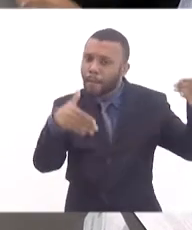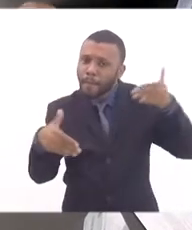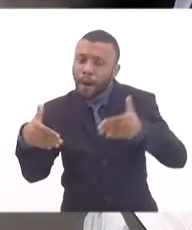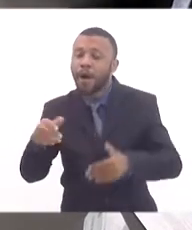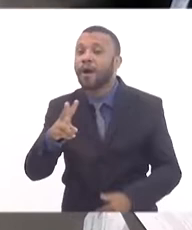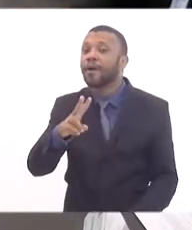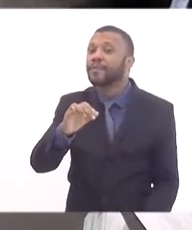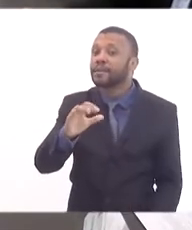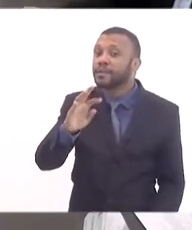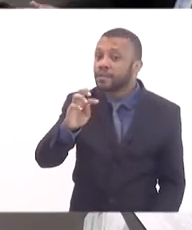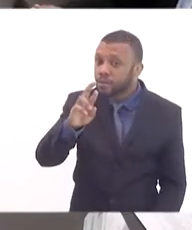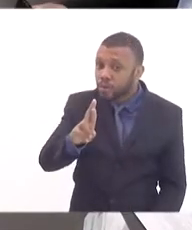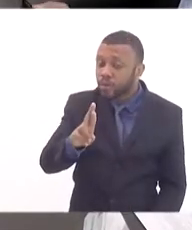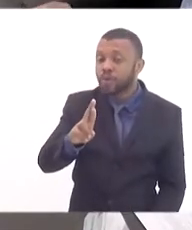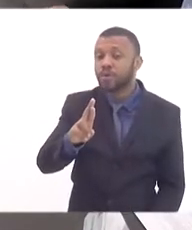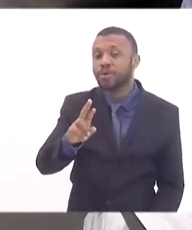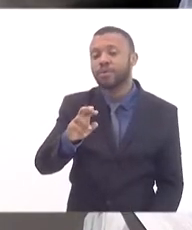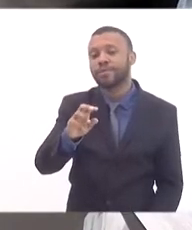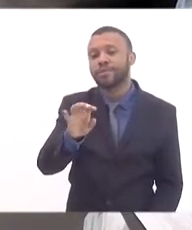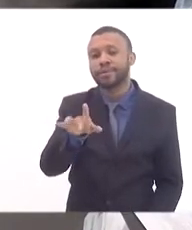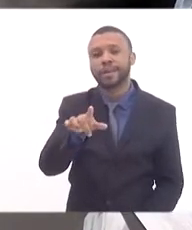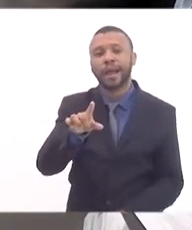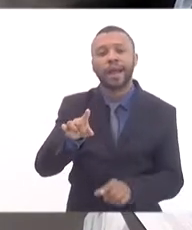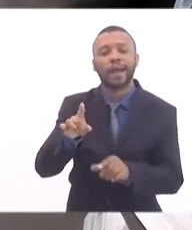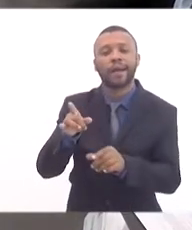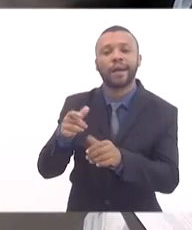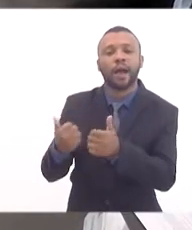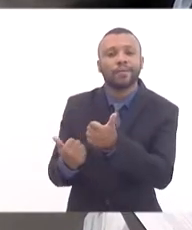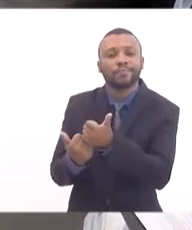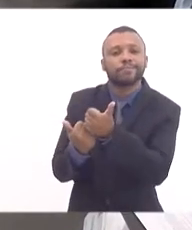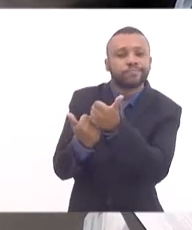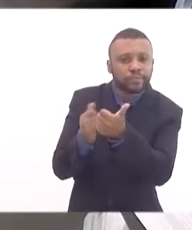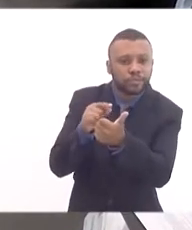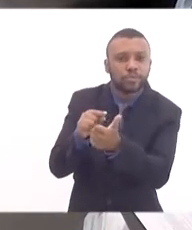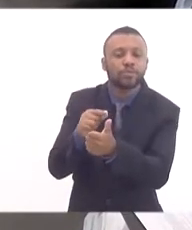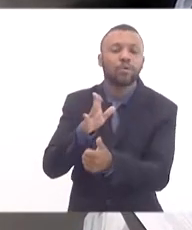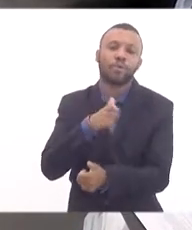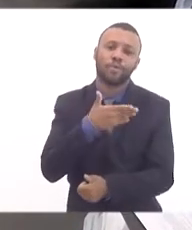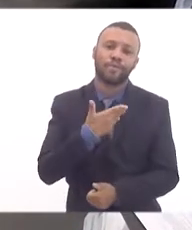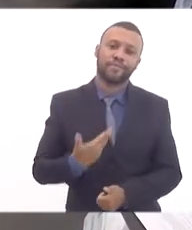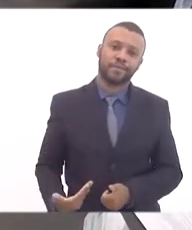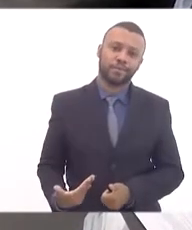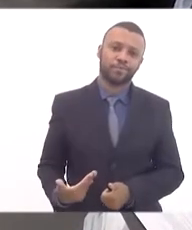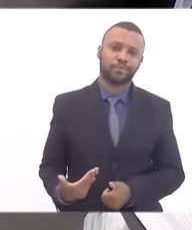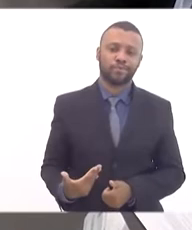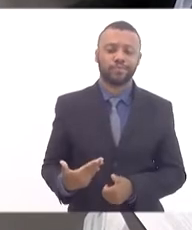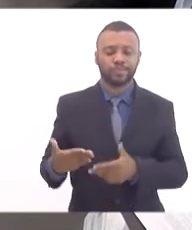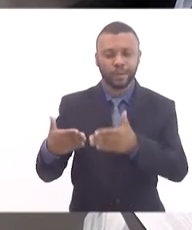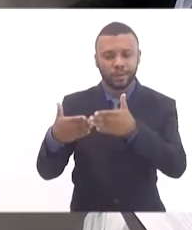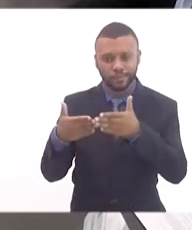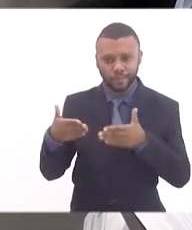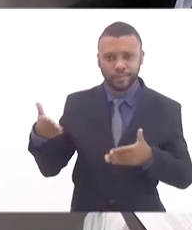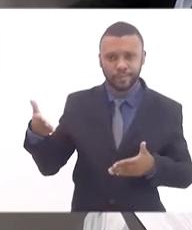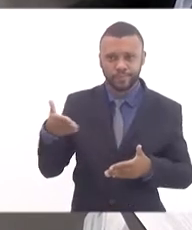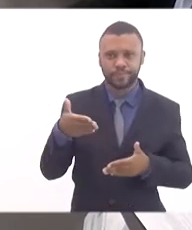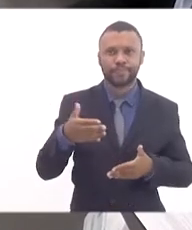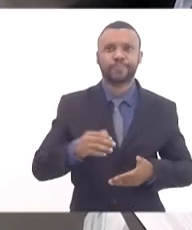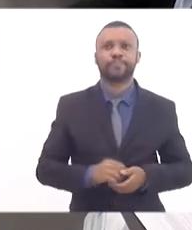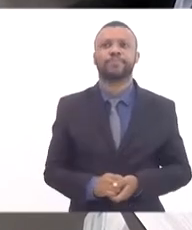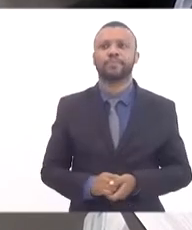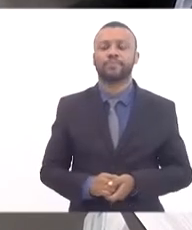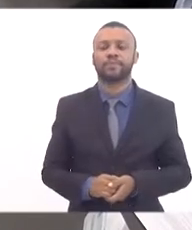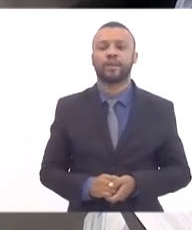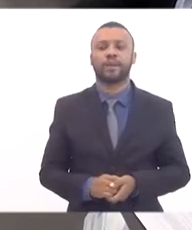Victor grangeiro da assessoria do Governador e por favor Adilson Oi